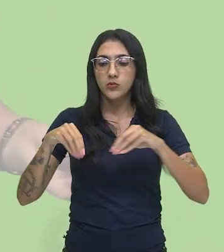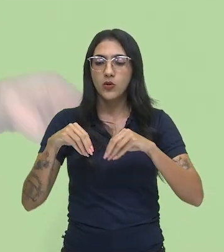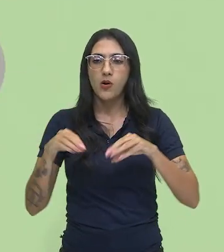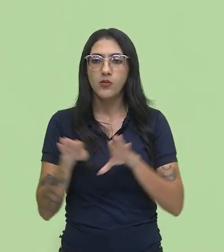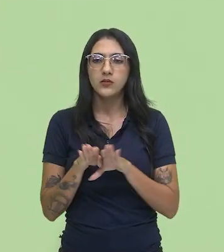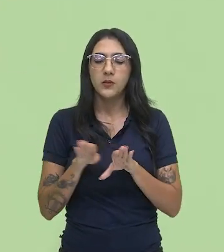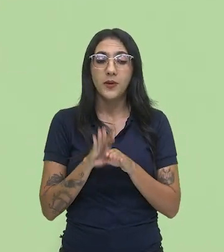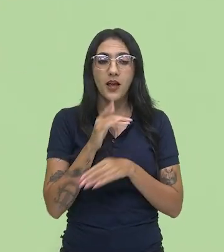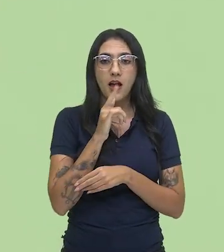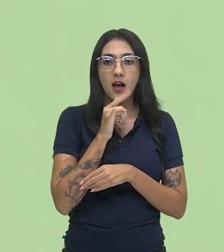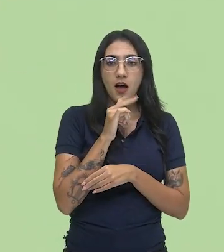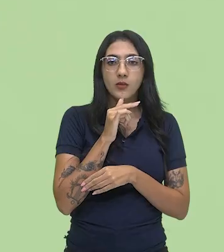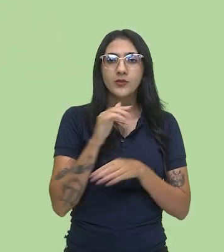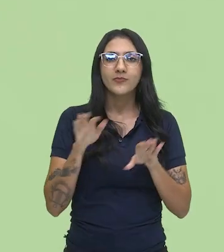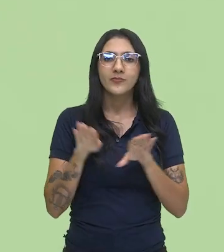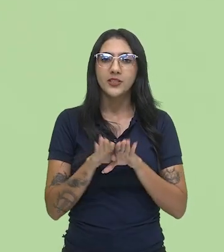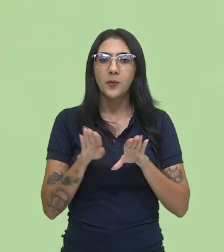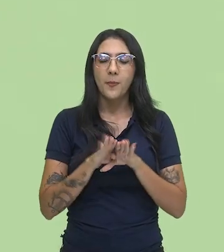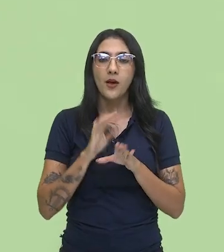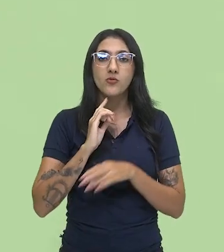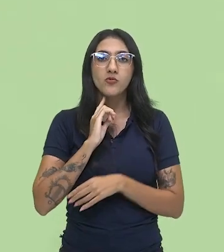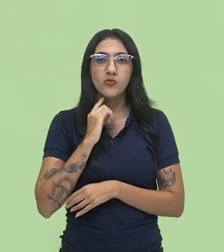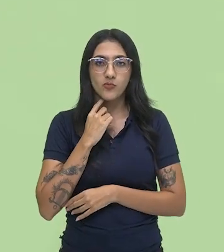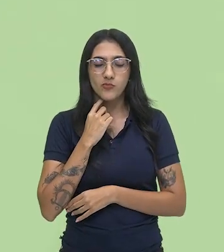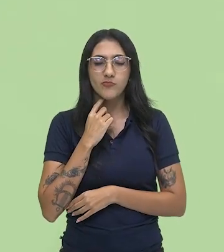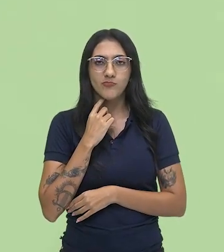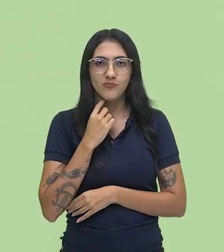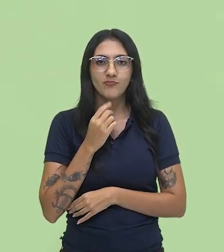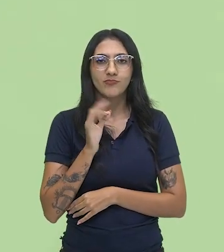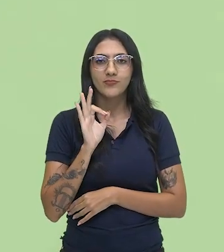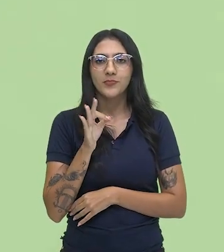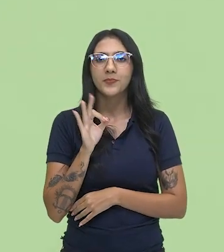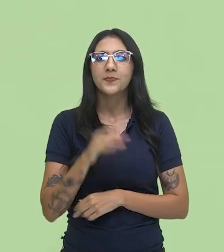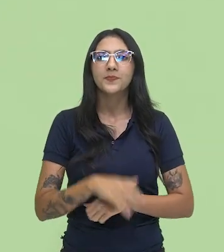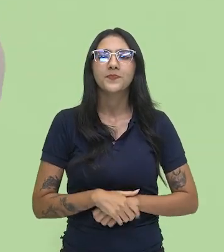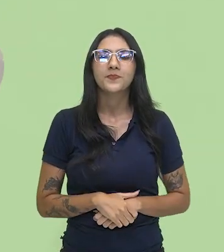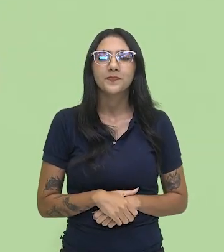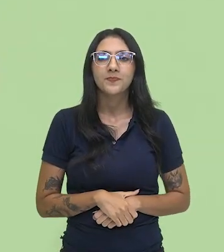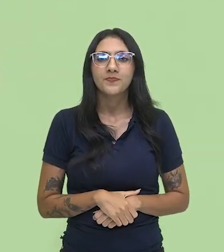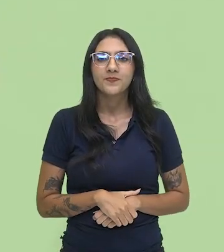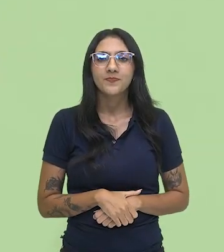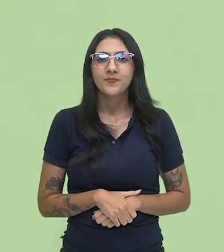a água contamina também. Tá certo, meus queridos?